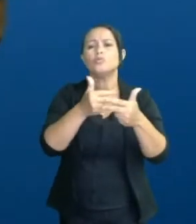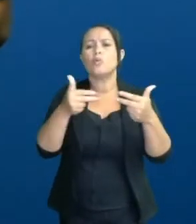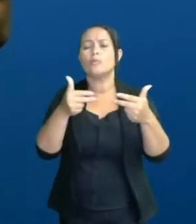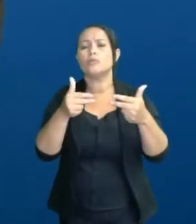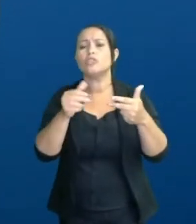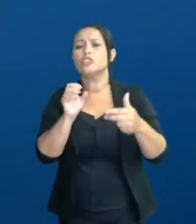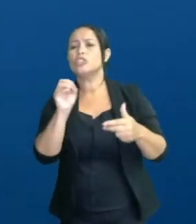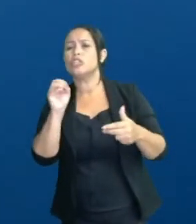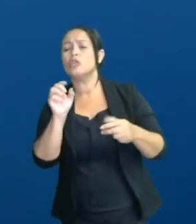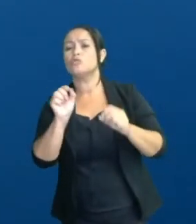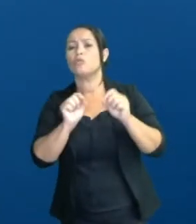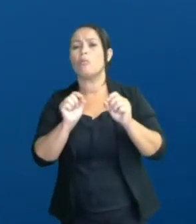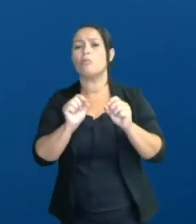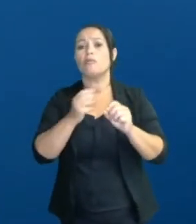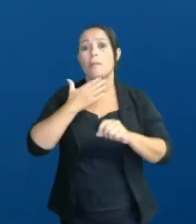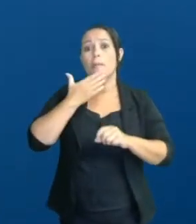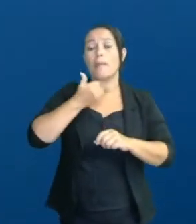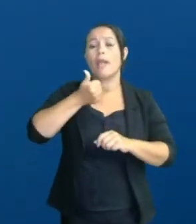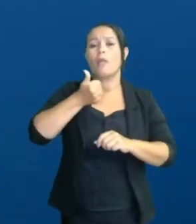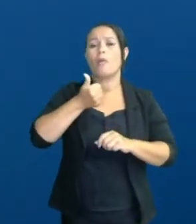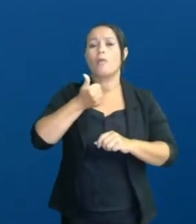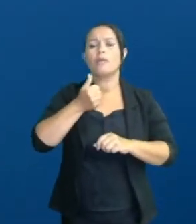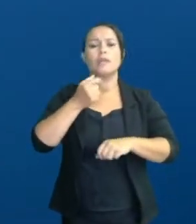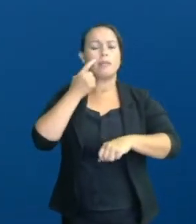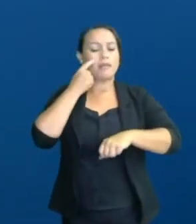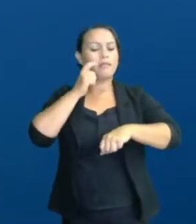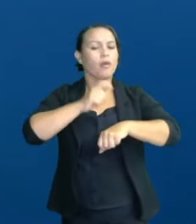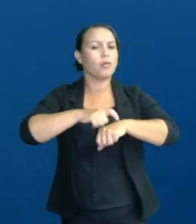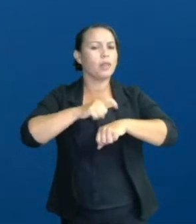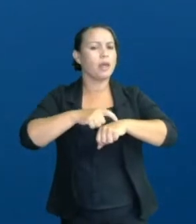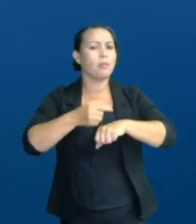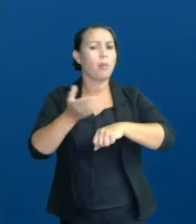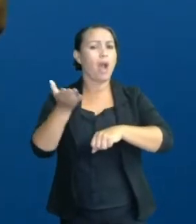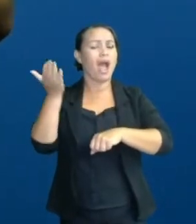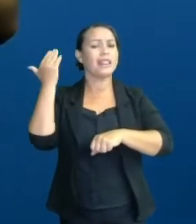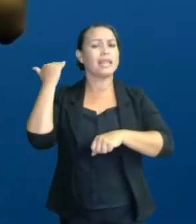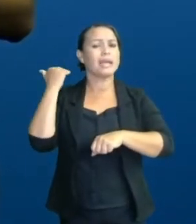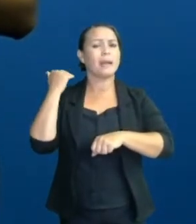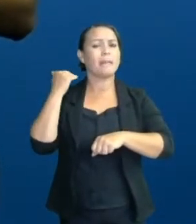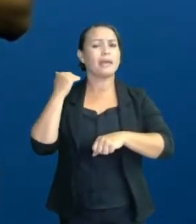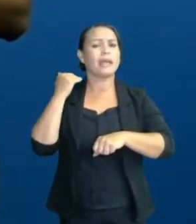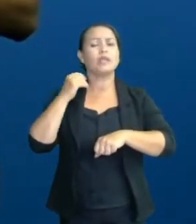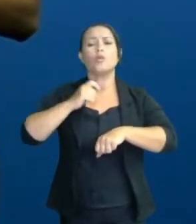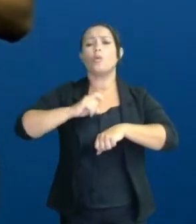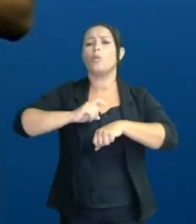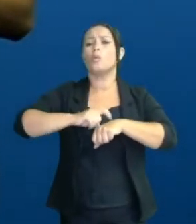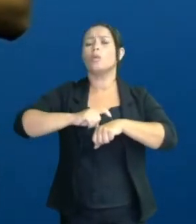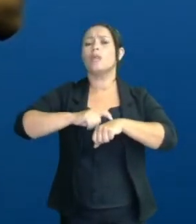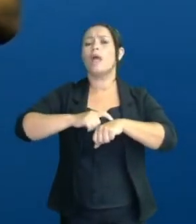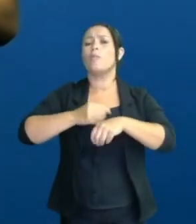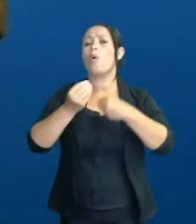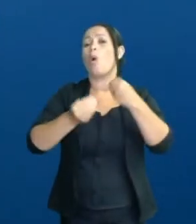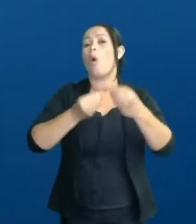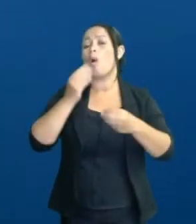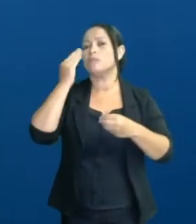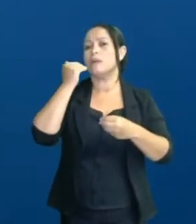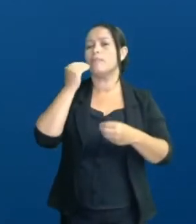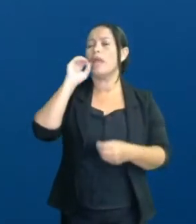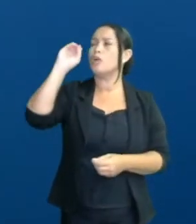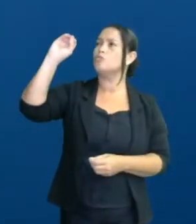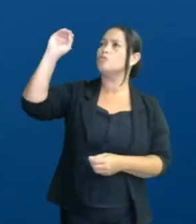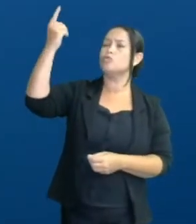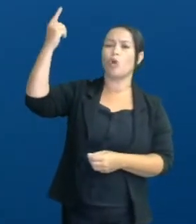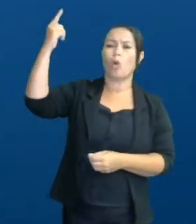foram melhorando. Antigamente, o tempo era medido através do